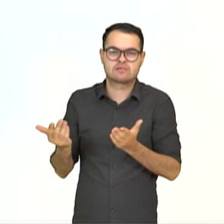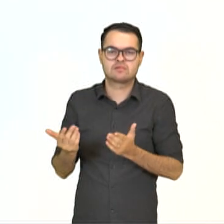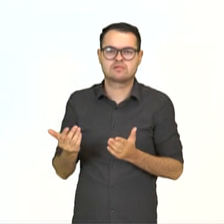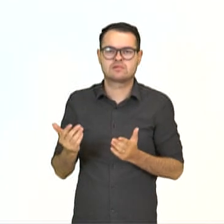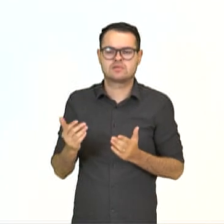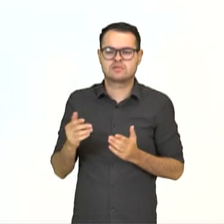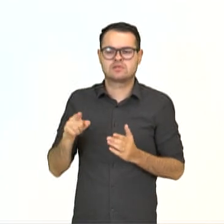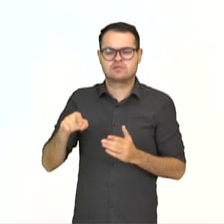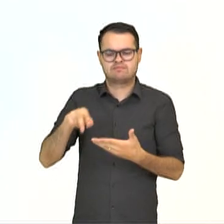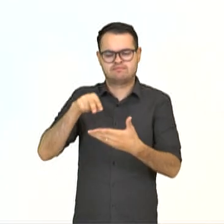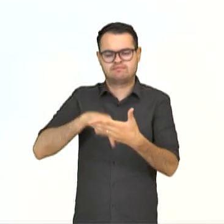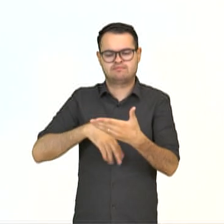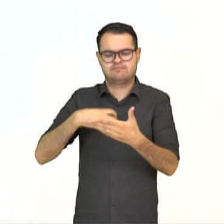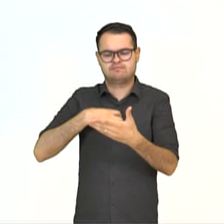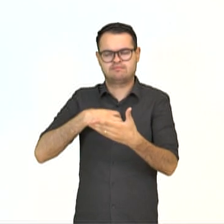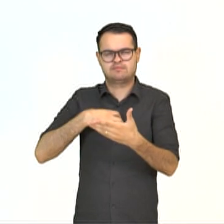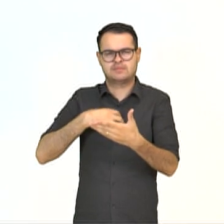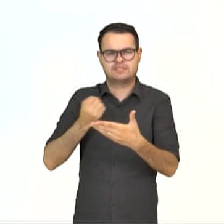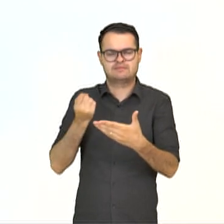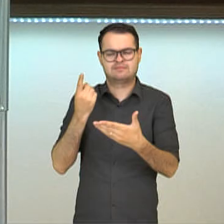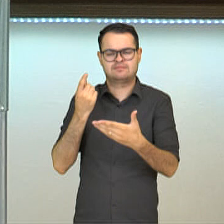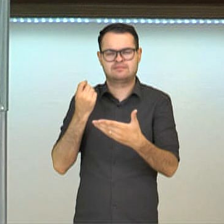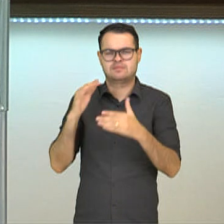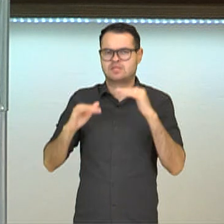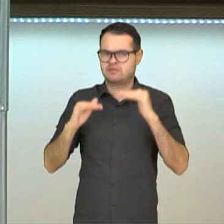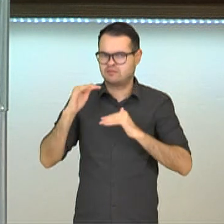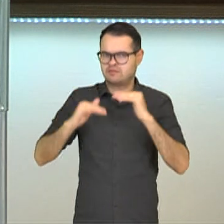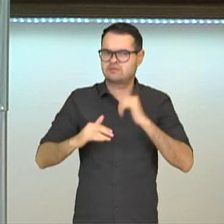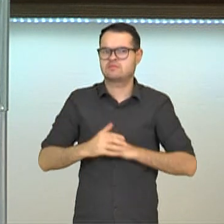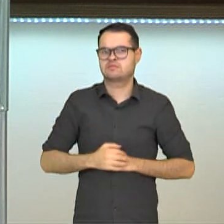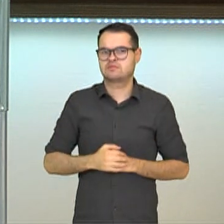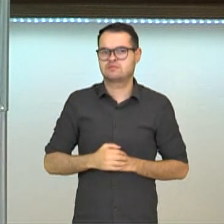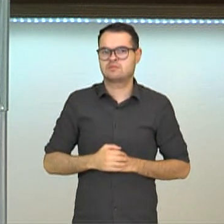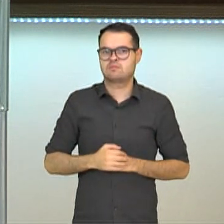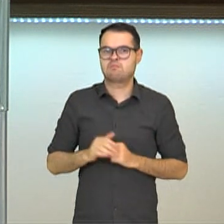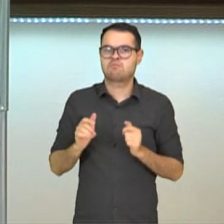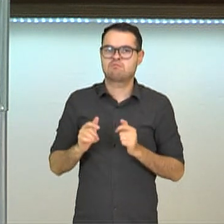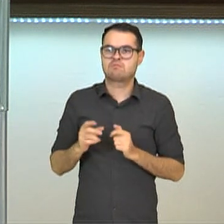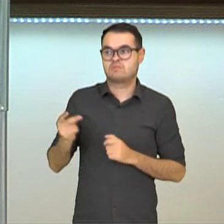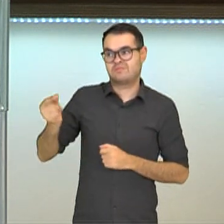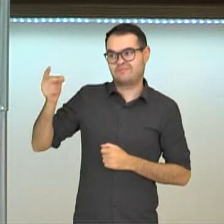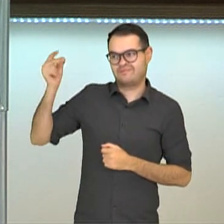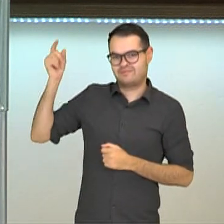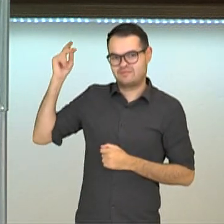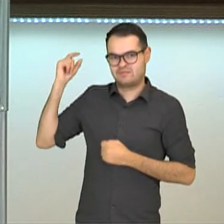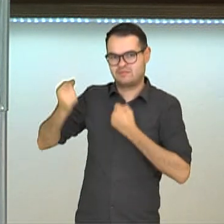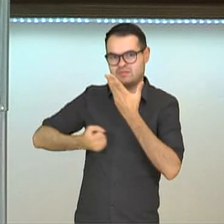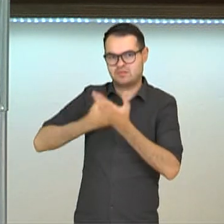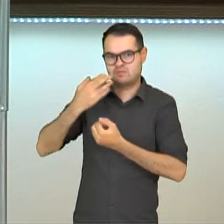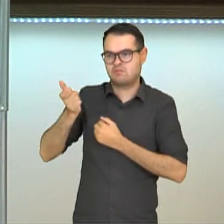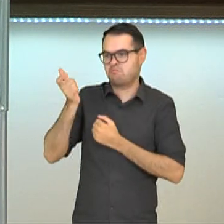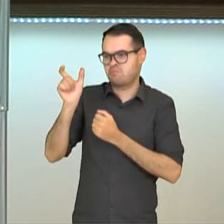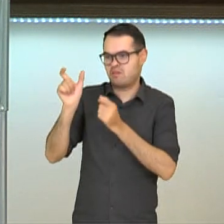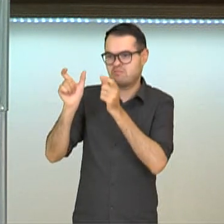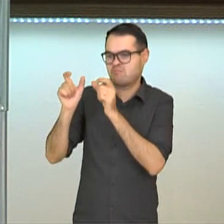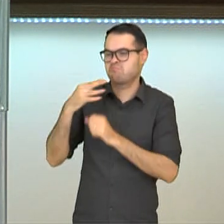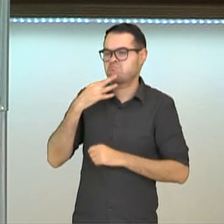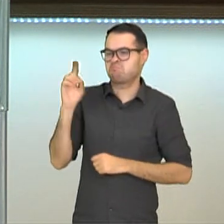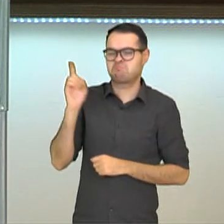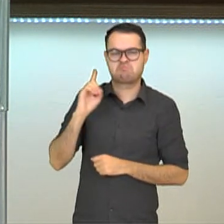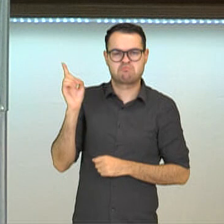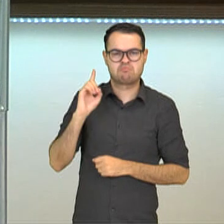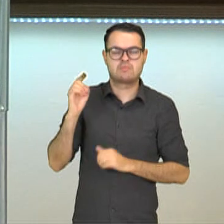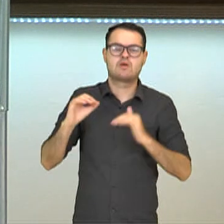causa sensação de estranhamento? Às vezes, nas poesias, principalmente as mais antigas, existem palavras